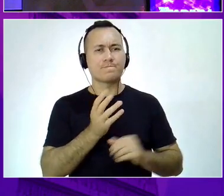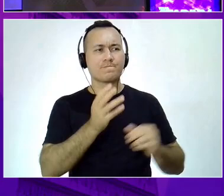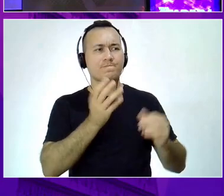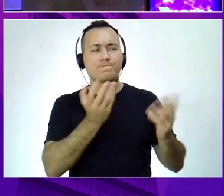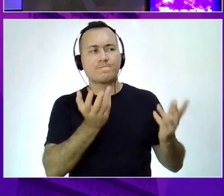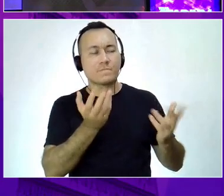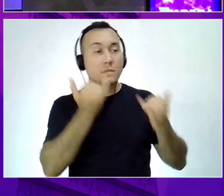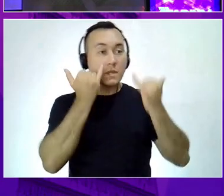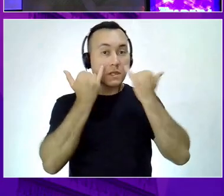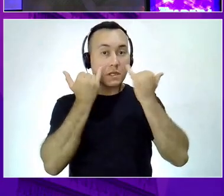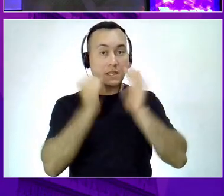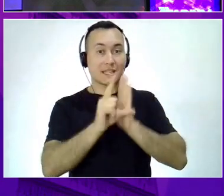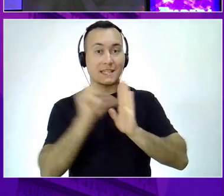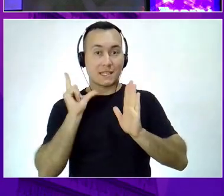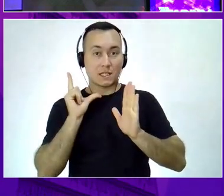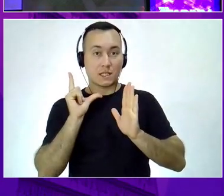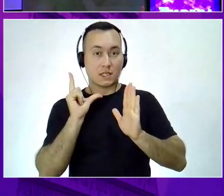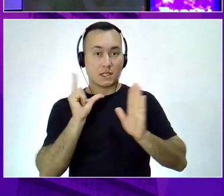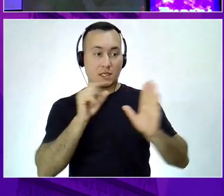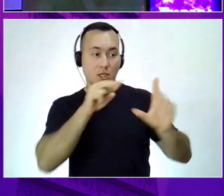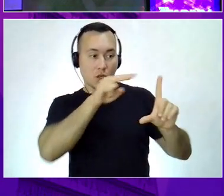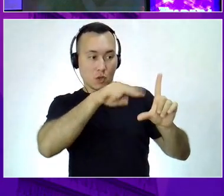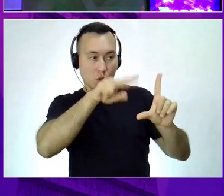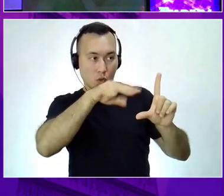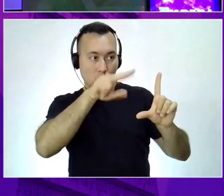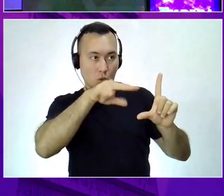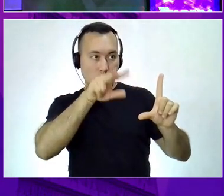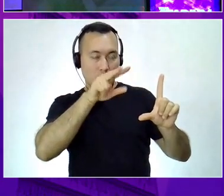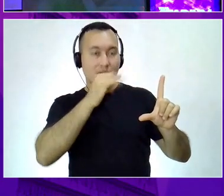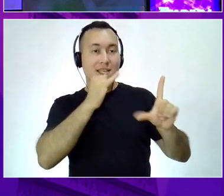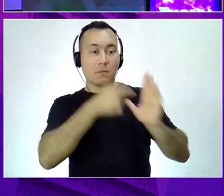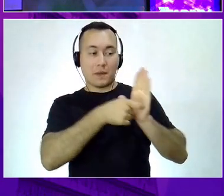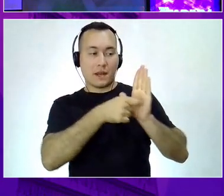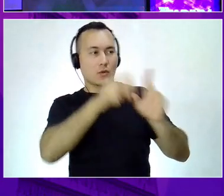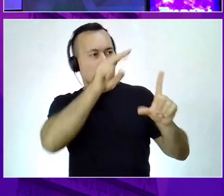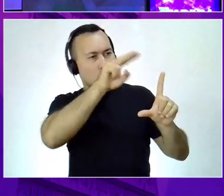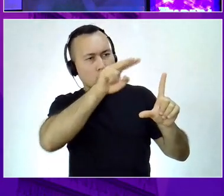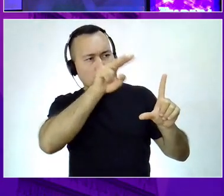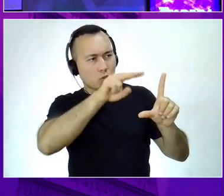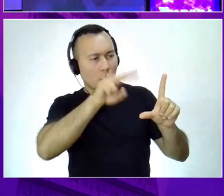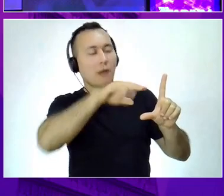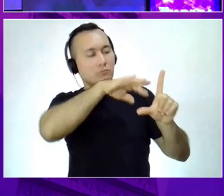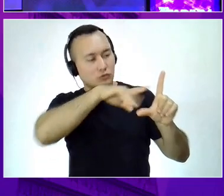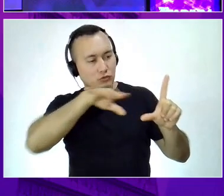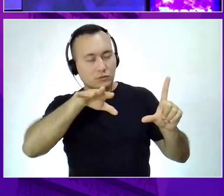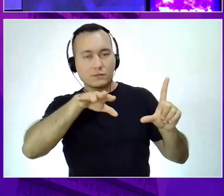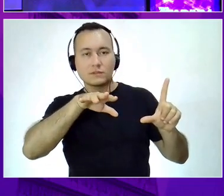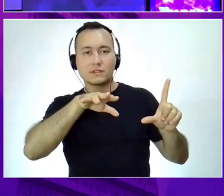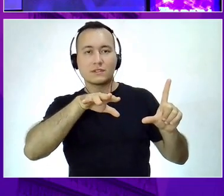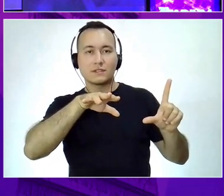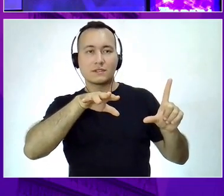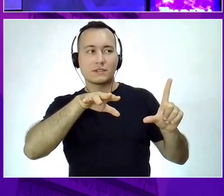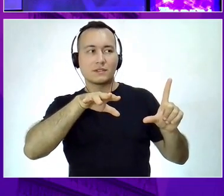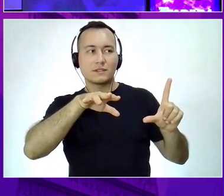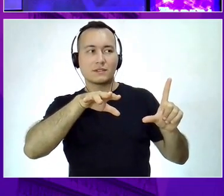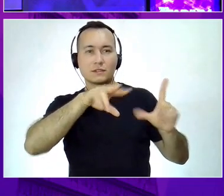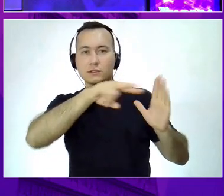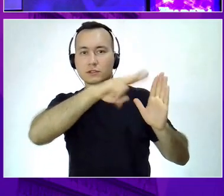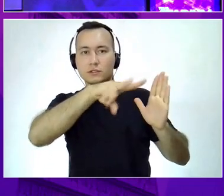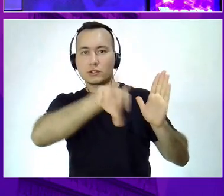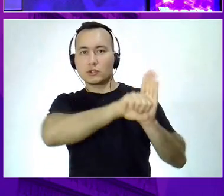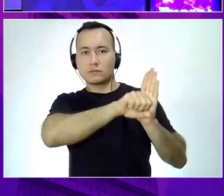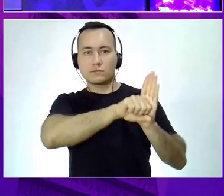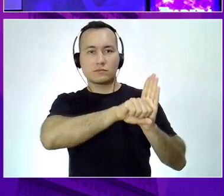então verificar como os dados estão entrando, como eles estão sendo tratados, garantir que eles possam ser acessíveis e que tenham uma eficiência, que os dados